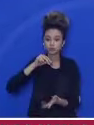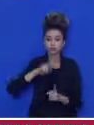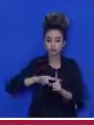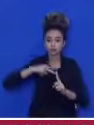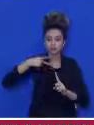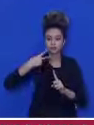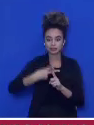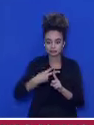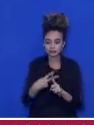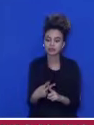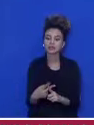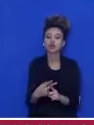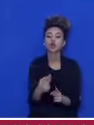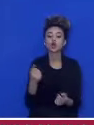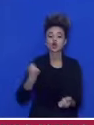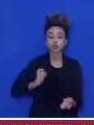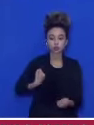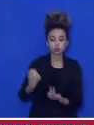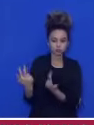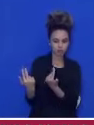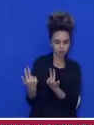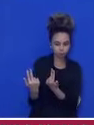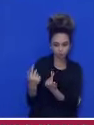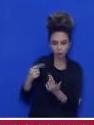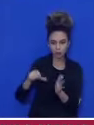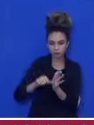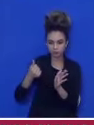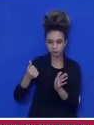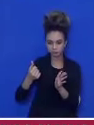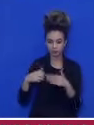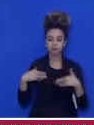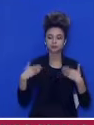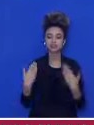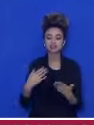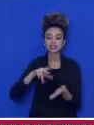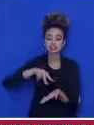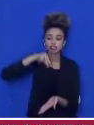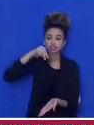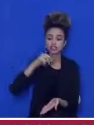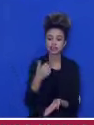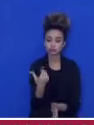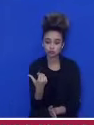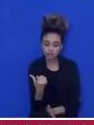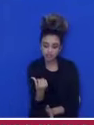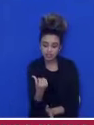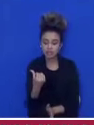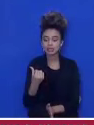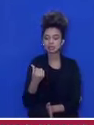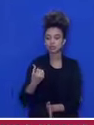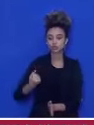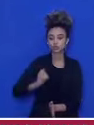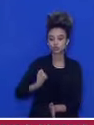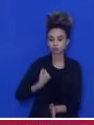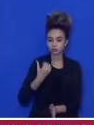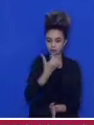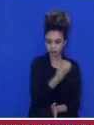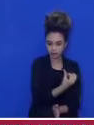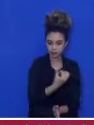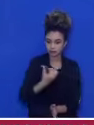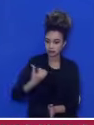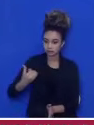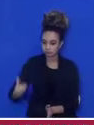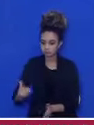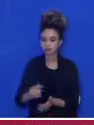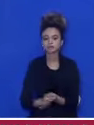Sena, que possui o mesmo universo de números do primeiro sorteio. Serão sorteados seis números em cada um dos sorteios.